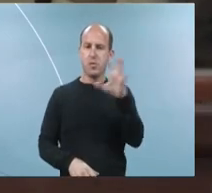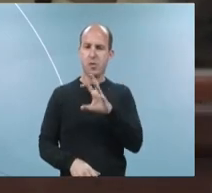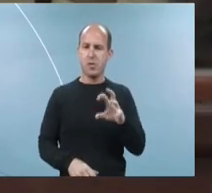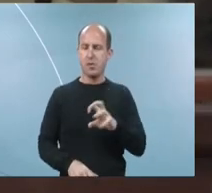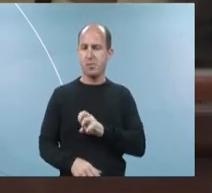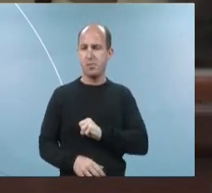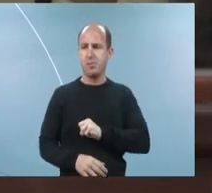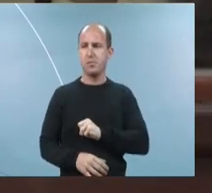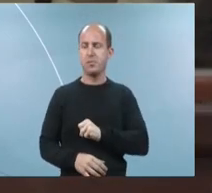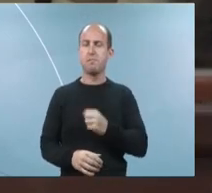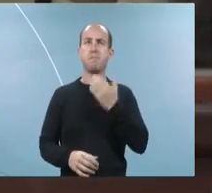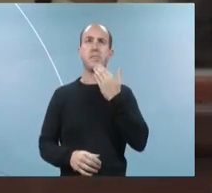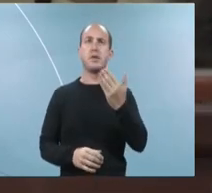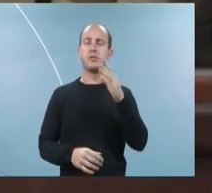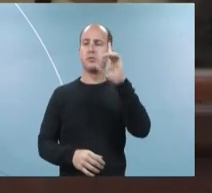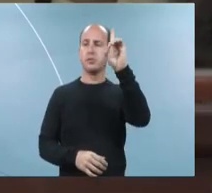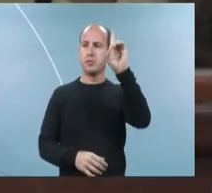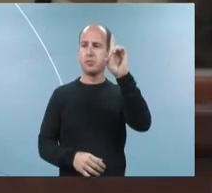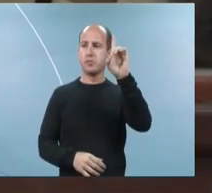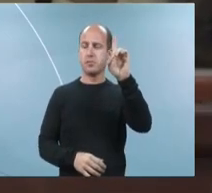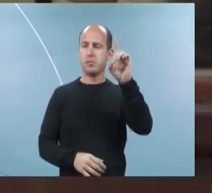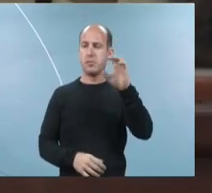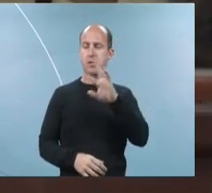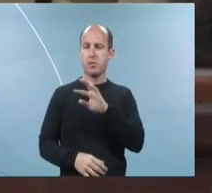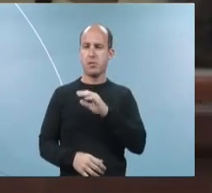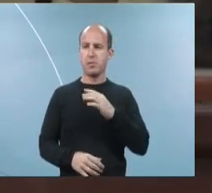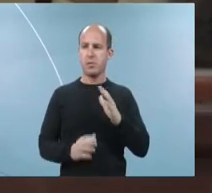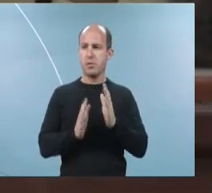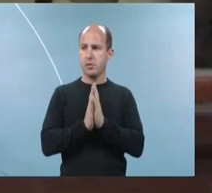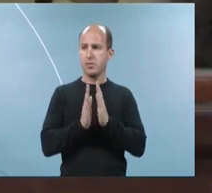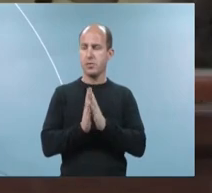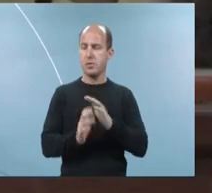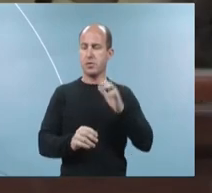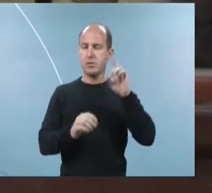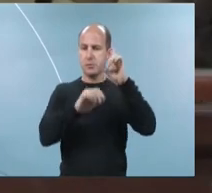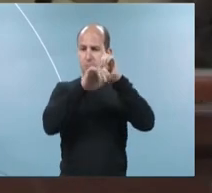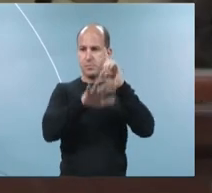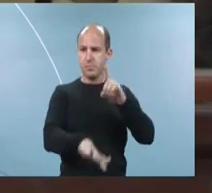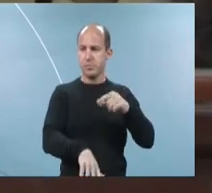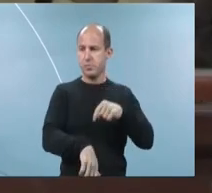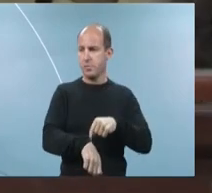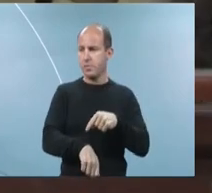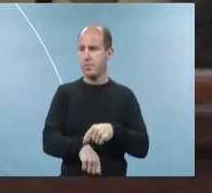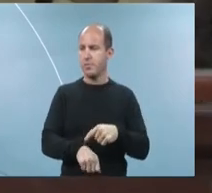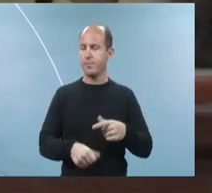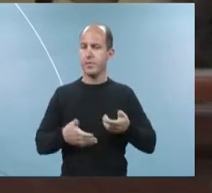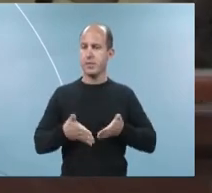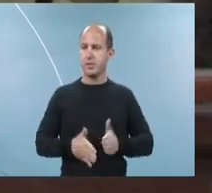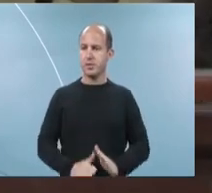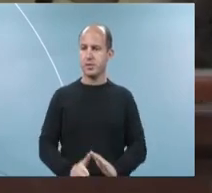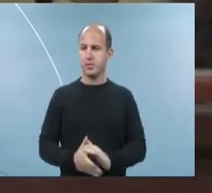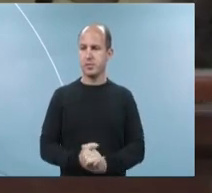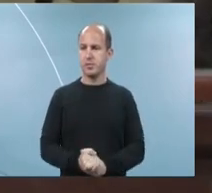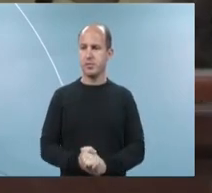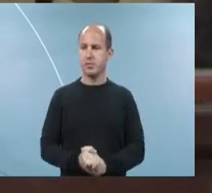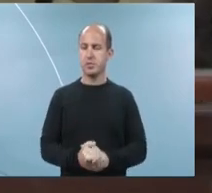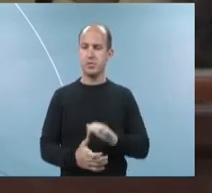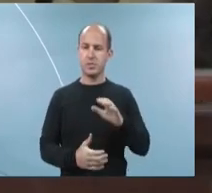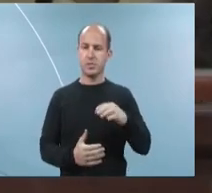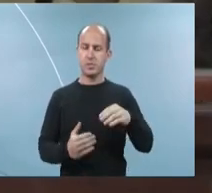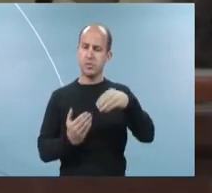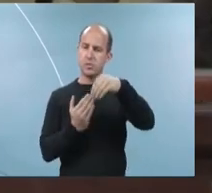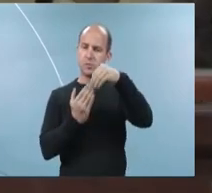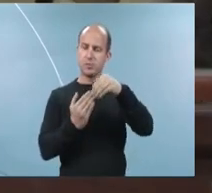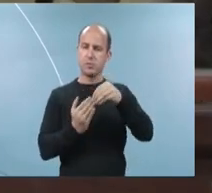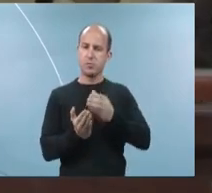fecundo. Rogo a Deus por meu contento, Deus abençoe o momento em que viestes ao mundo. Esse cordel se